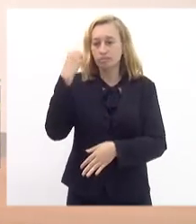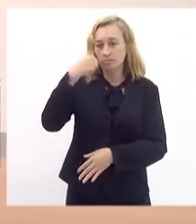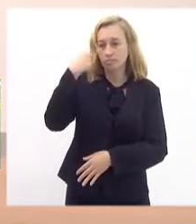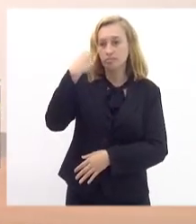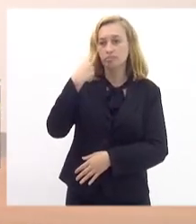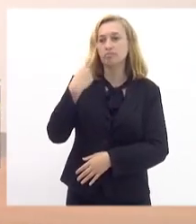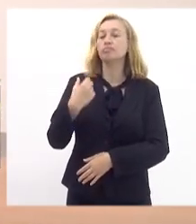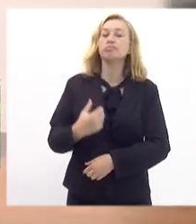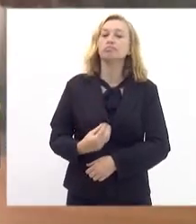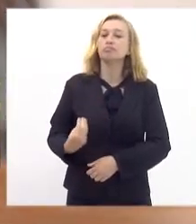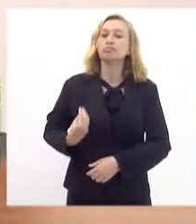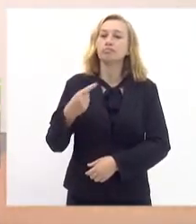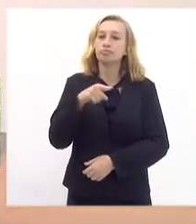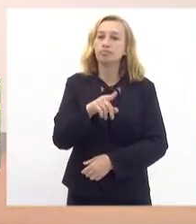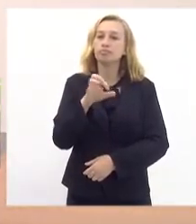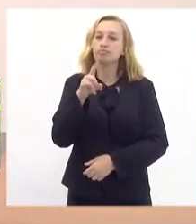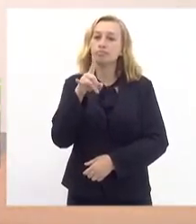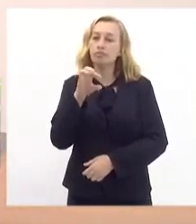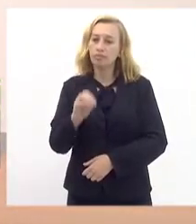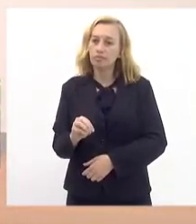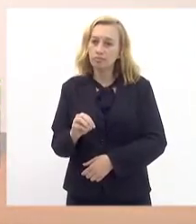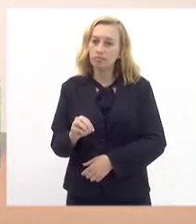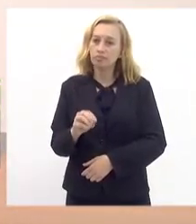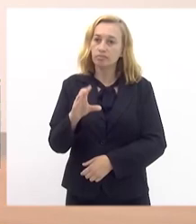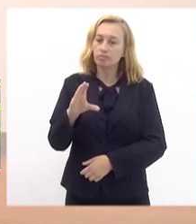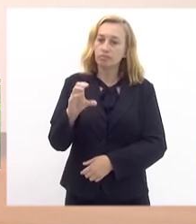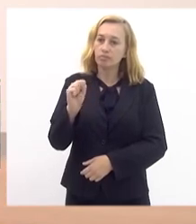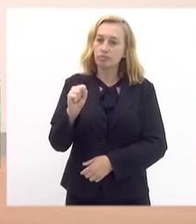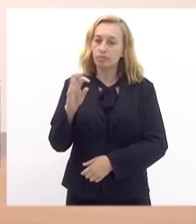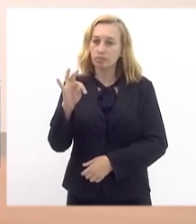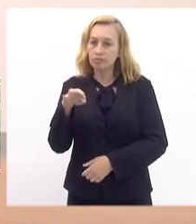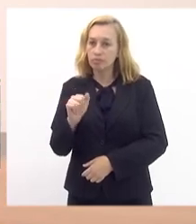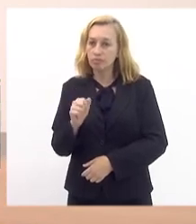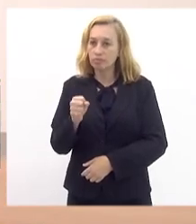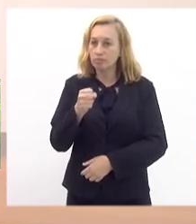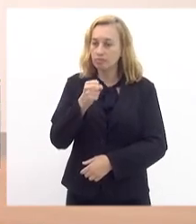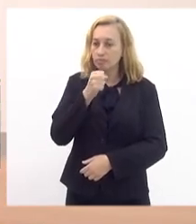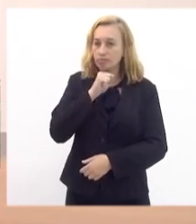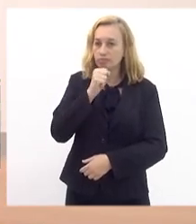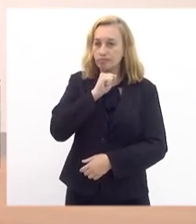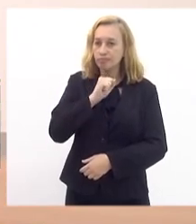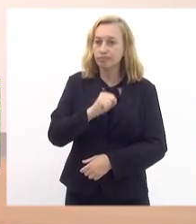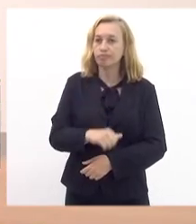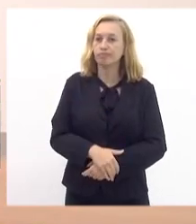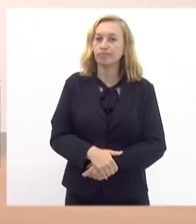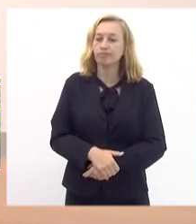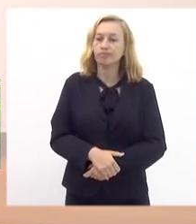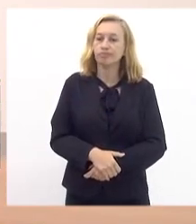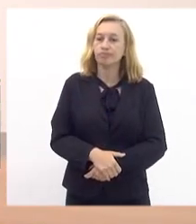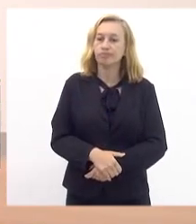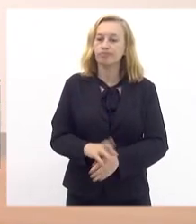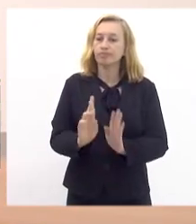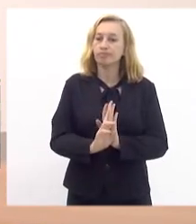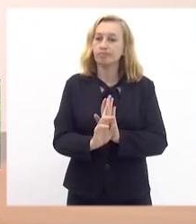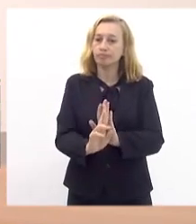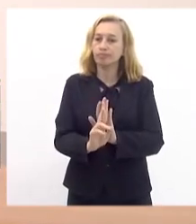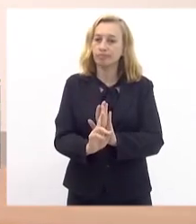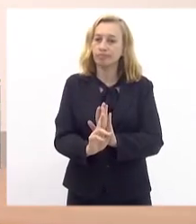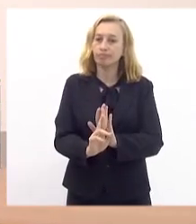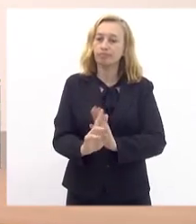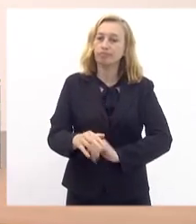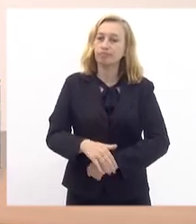e tá aqui presente o Cláudio Costa vovô um representante